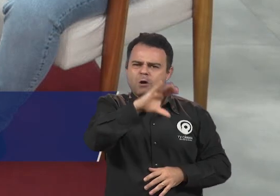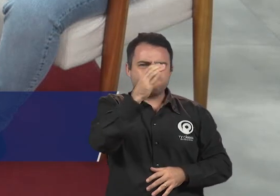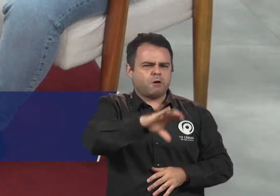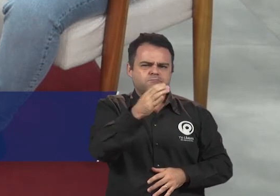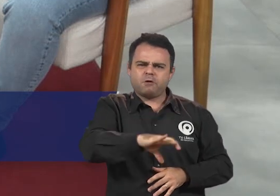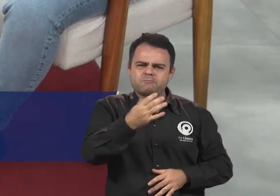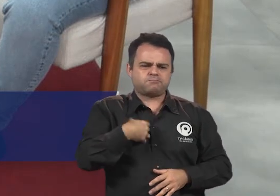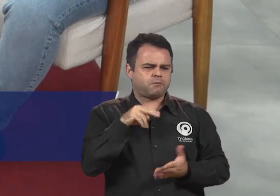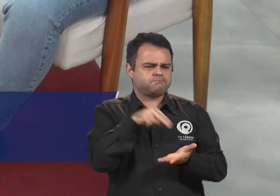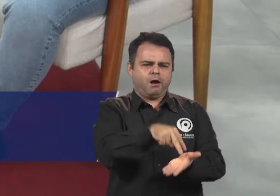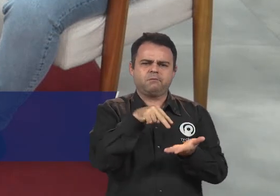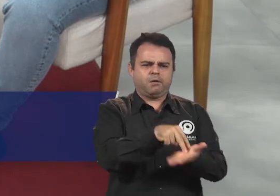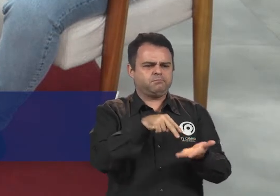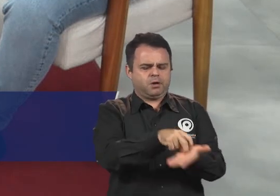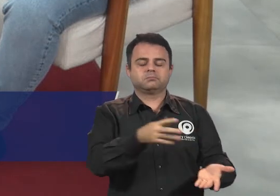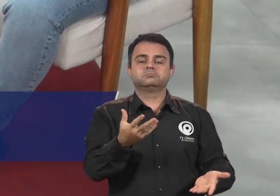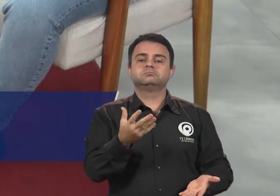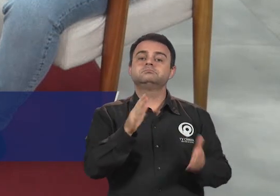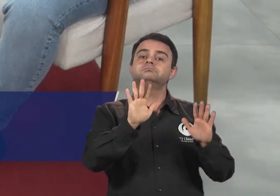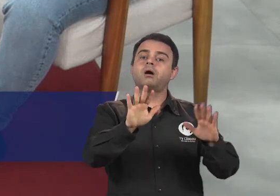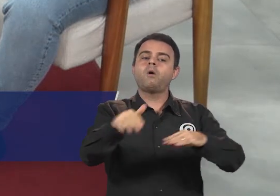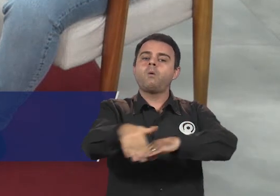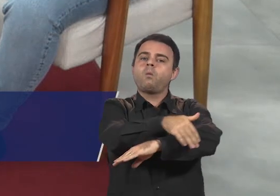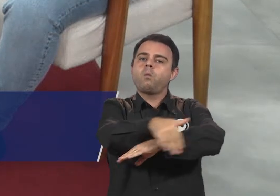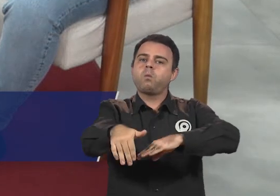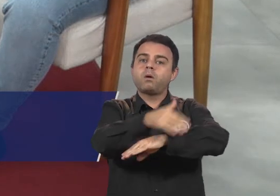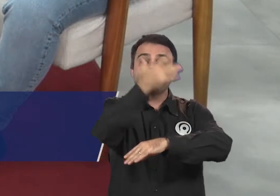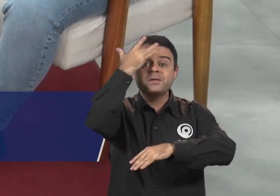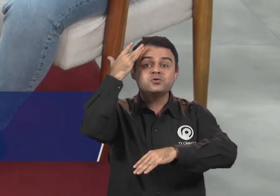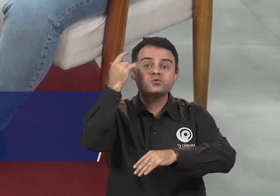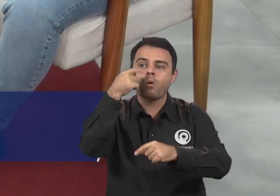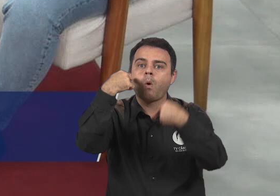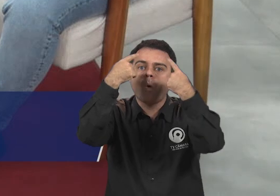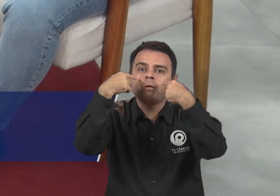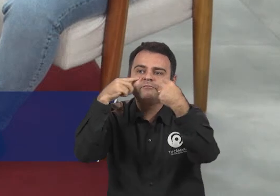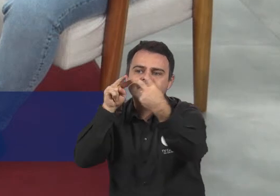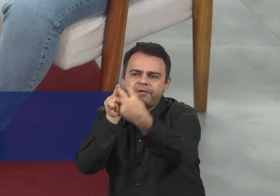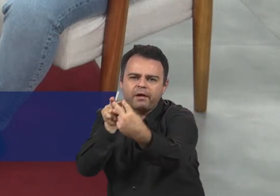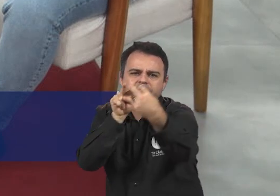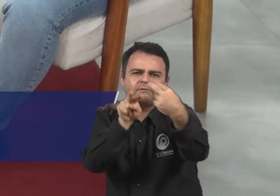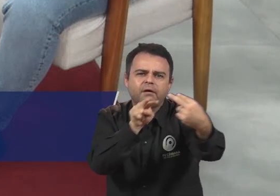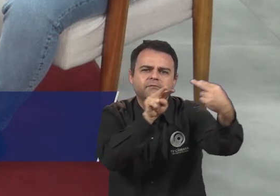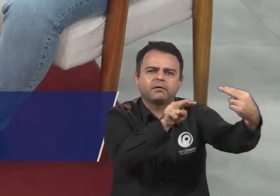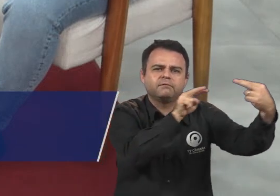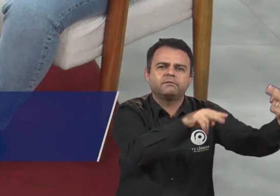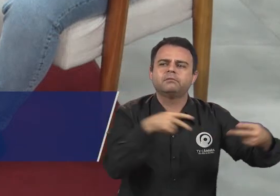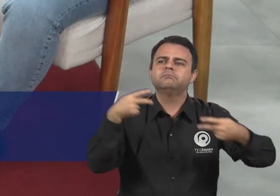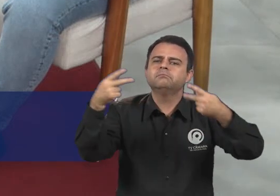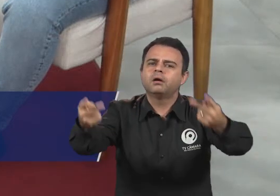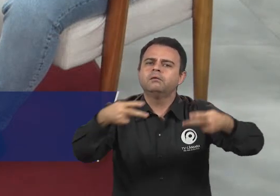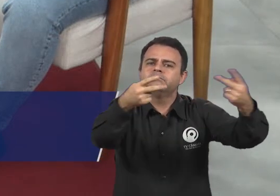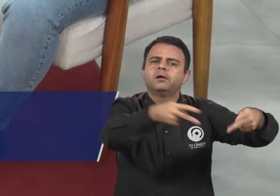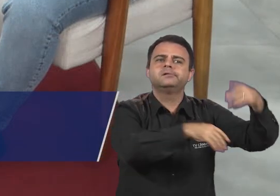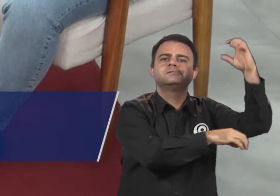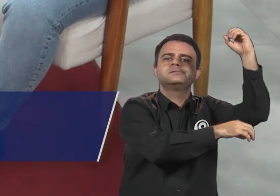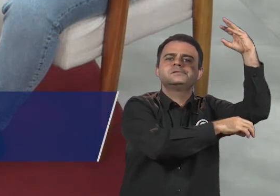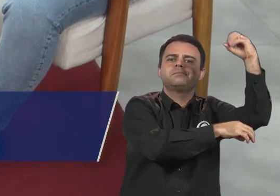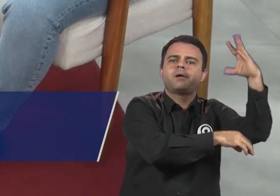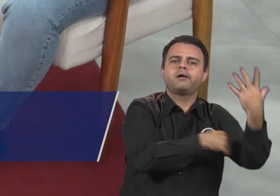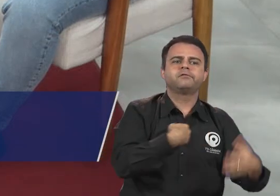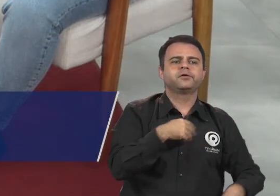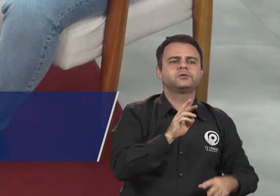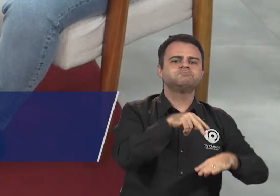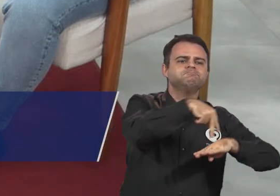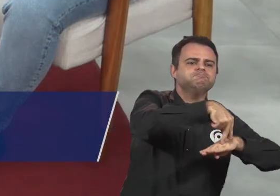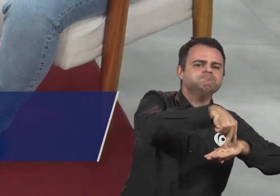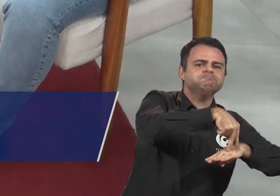ativo lá, mas não deixei de andar, de olhar nos olhos das pessoas, de visitar, de estar nos semáforos, de visitar alguns comércios